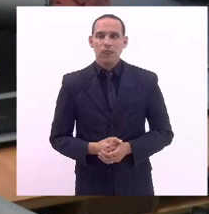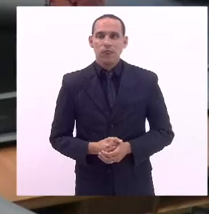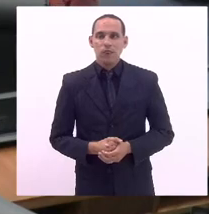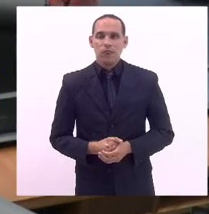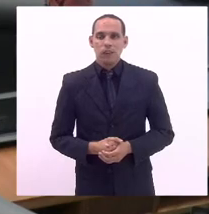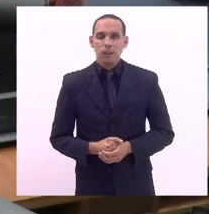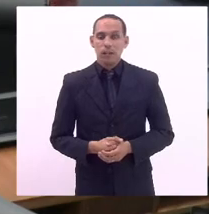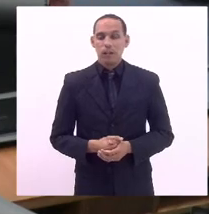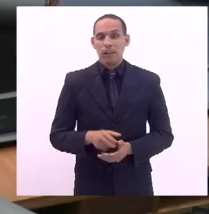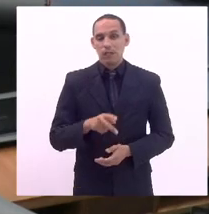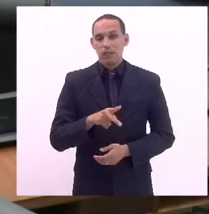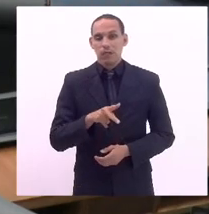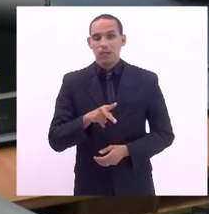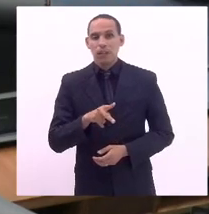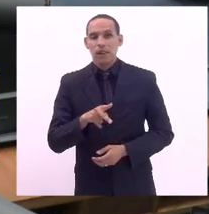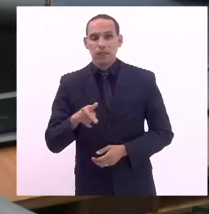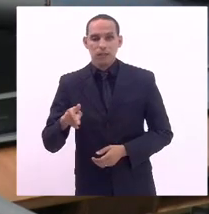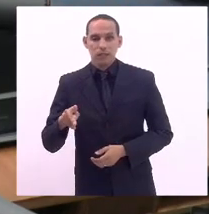Presidência